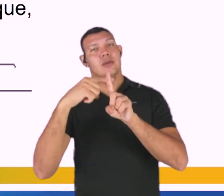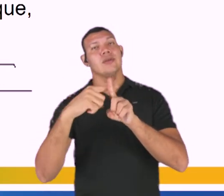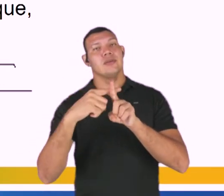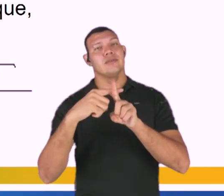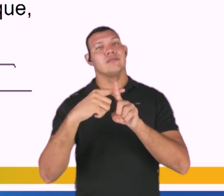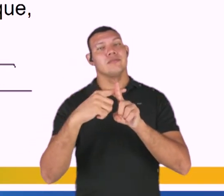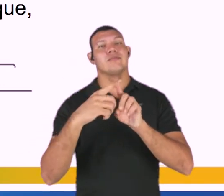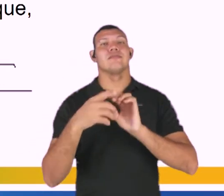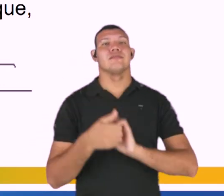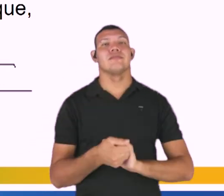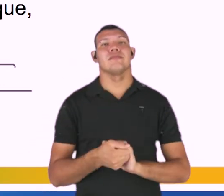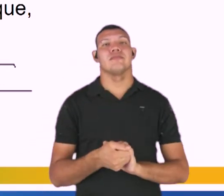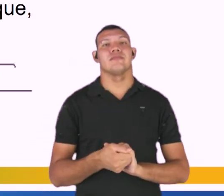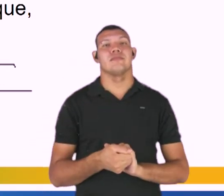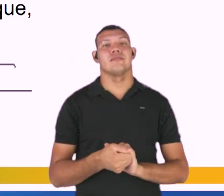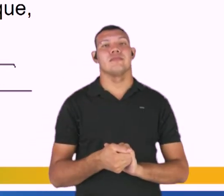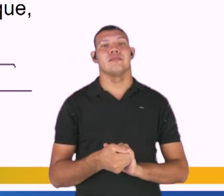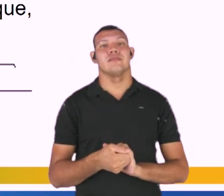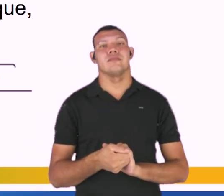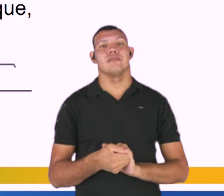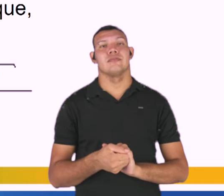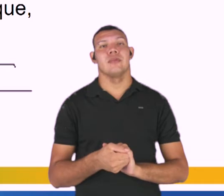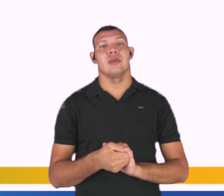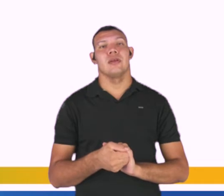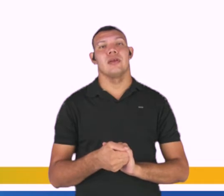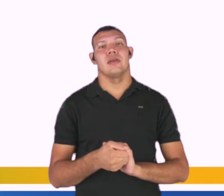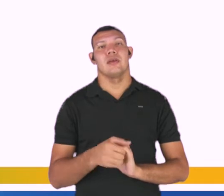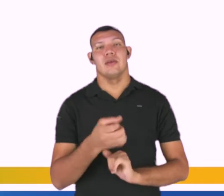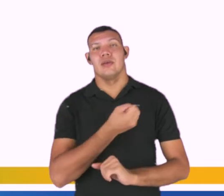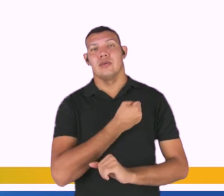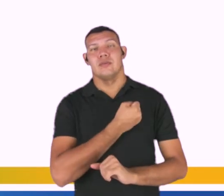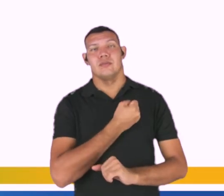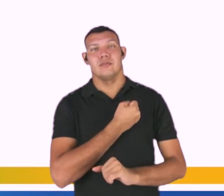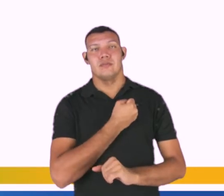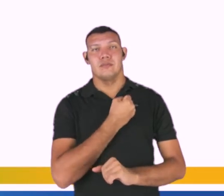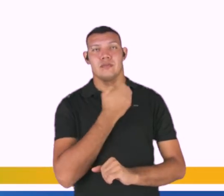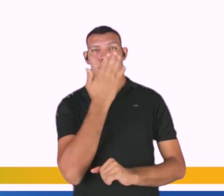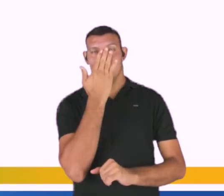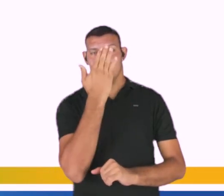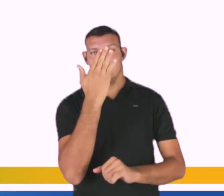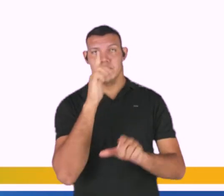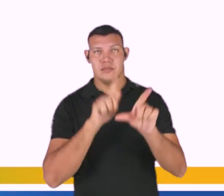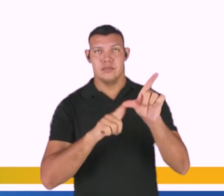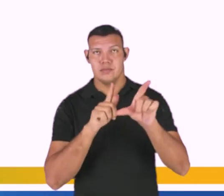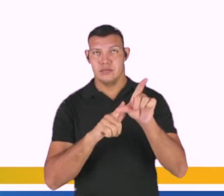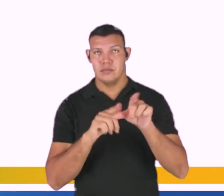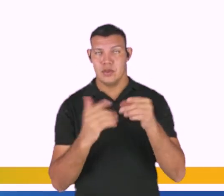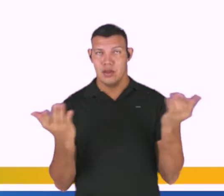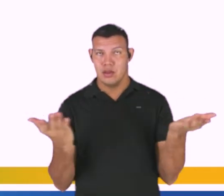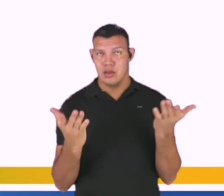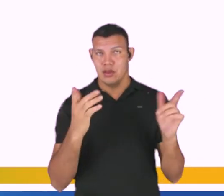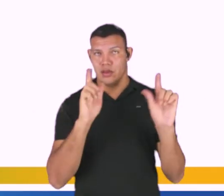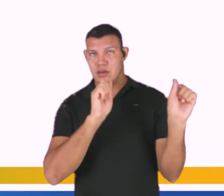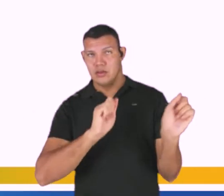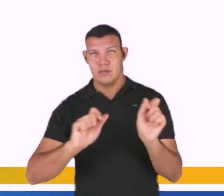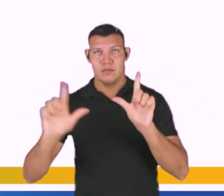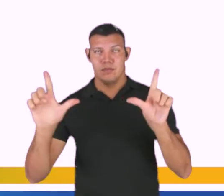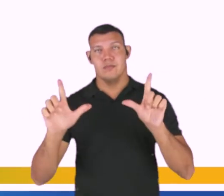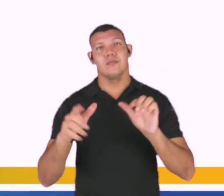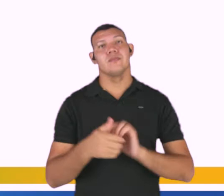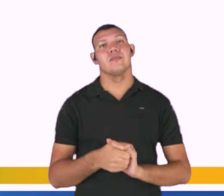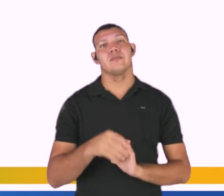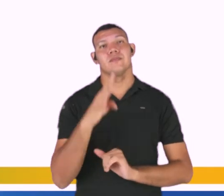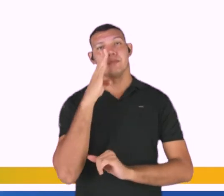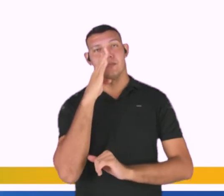pdx que é o próximo que é menos cinco então Acompanha comigo aí o material para você não perder o passo a passo do